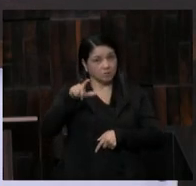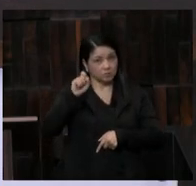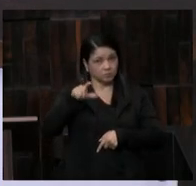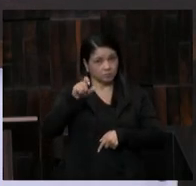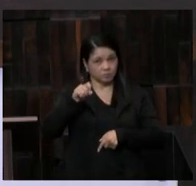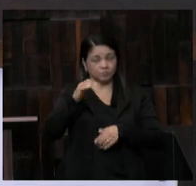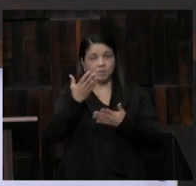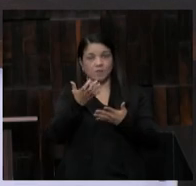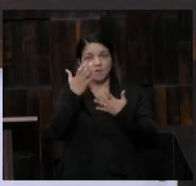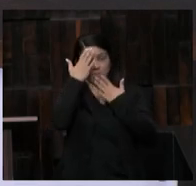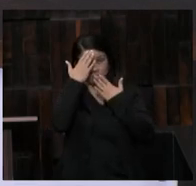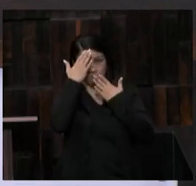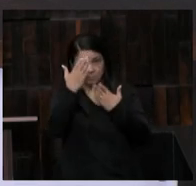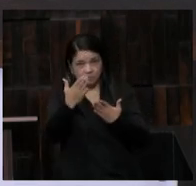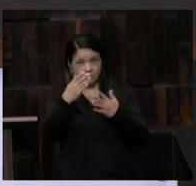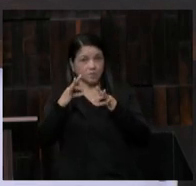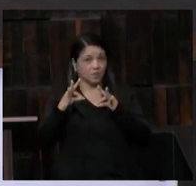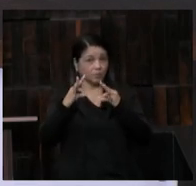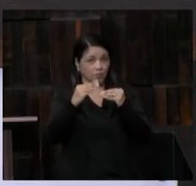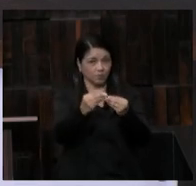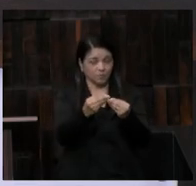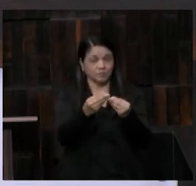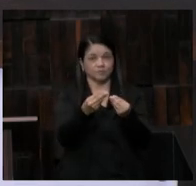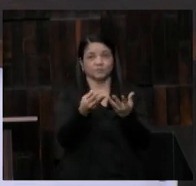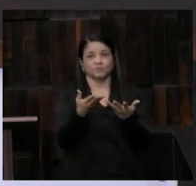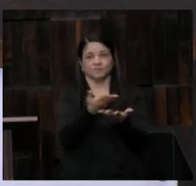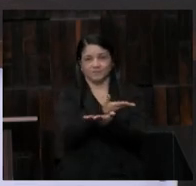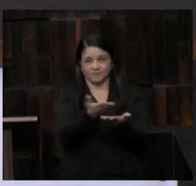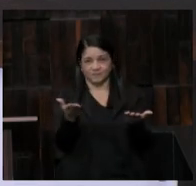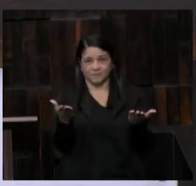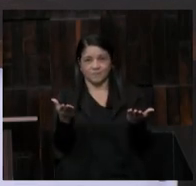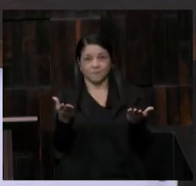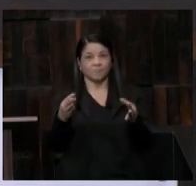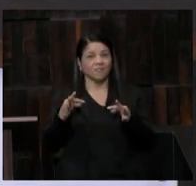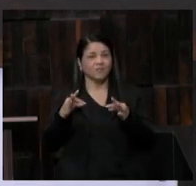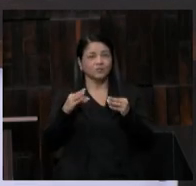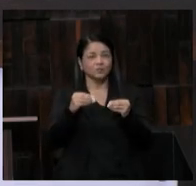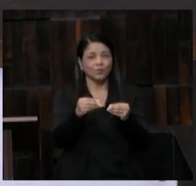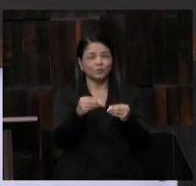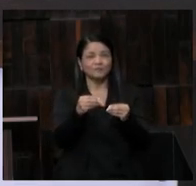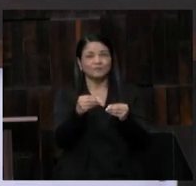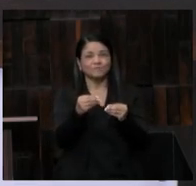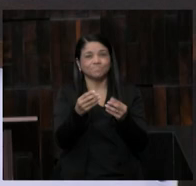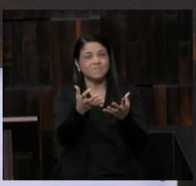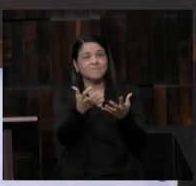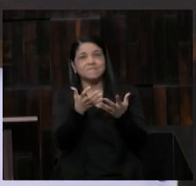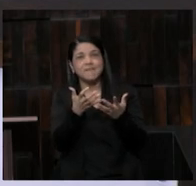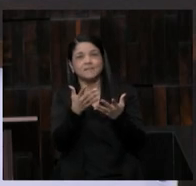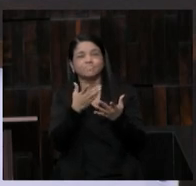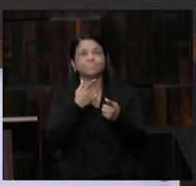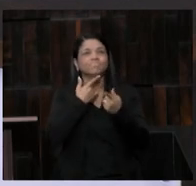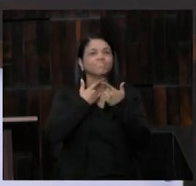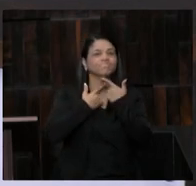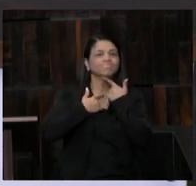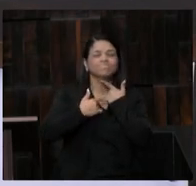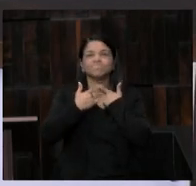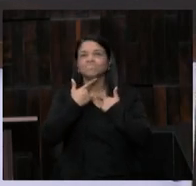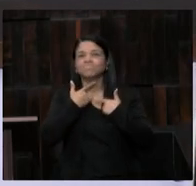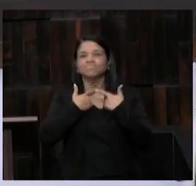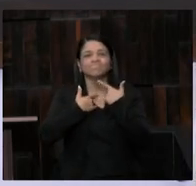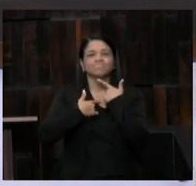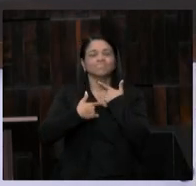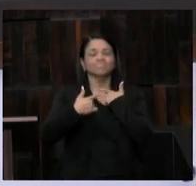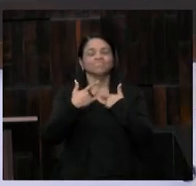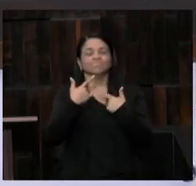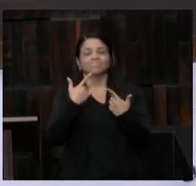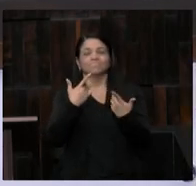Quero agradecer novamente a todos que estão aqui. Todos vêm numa busca, uma busca que é próxima, né? Estou